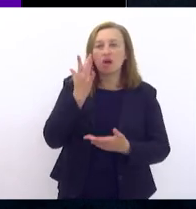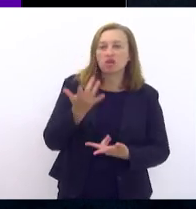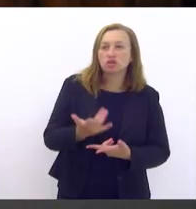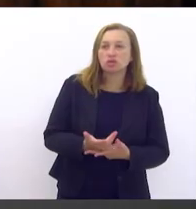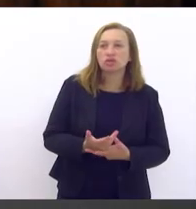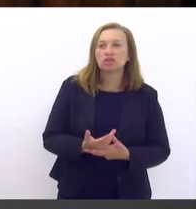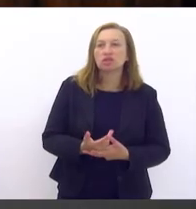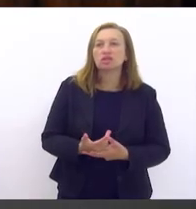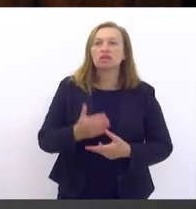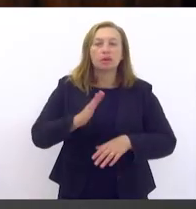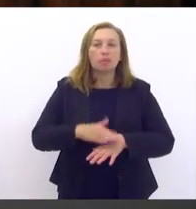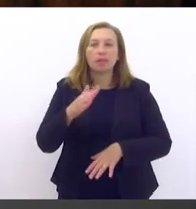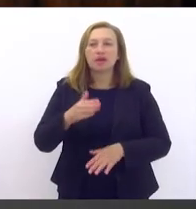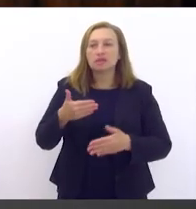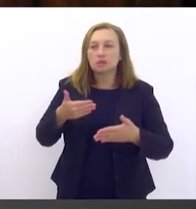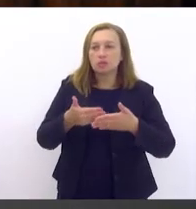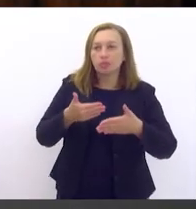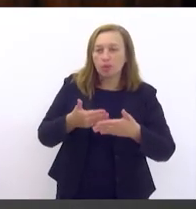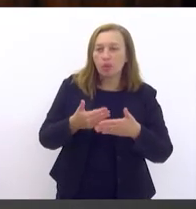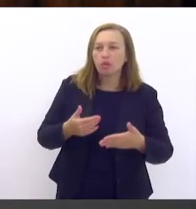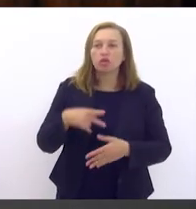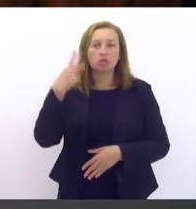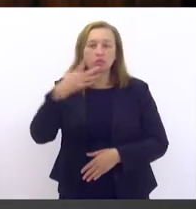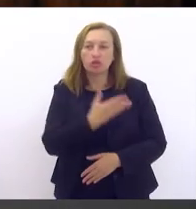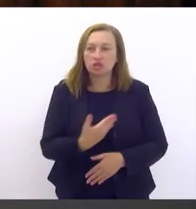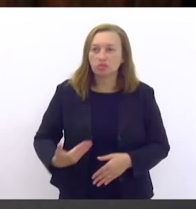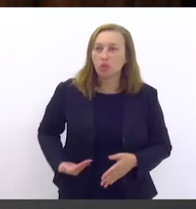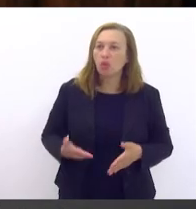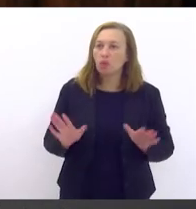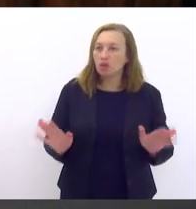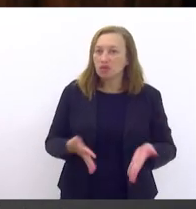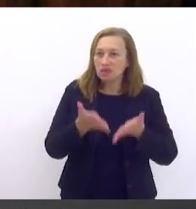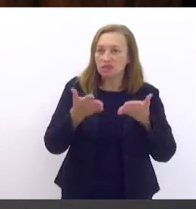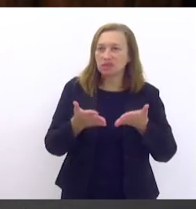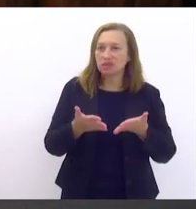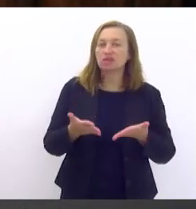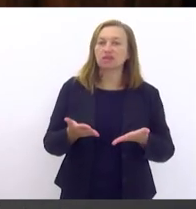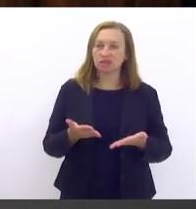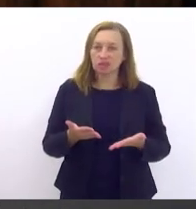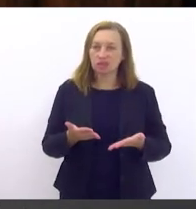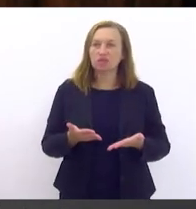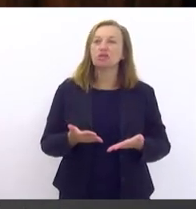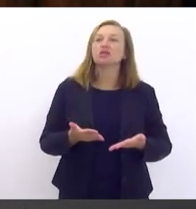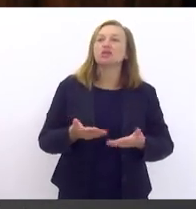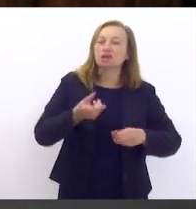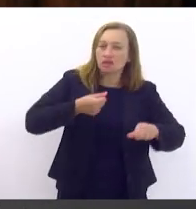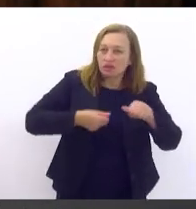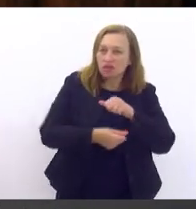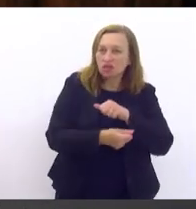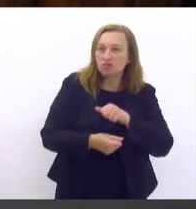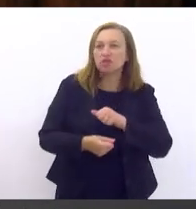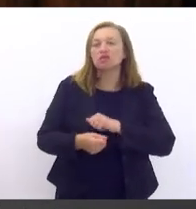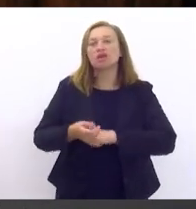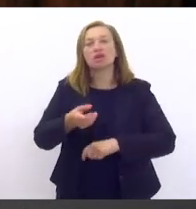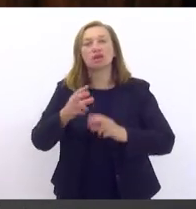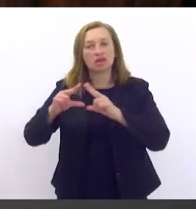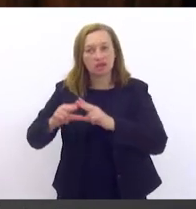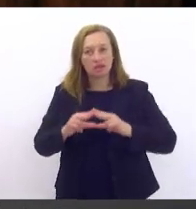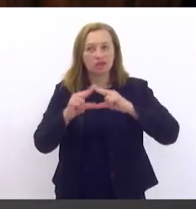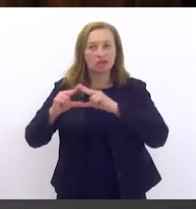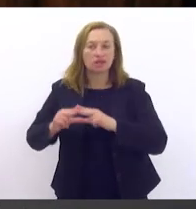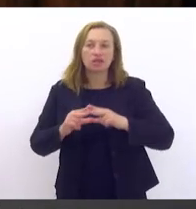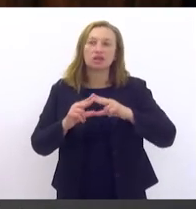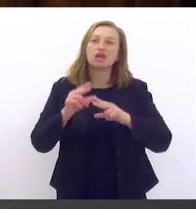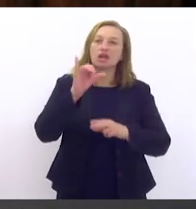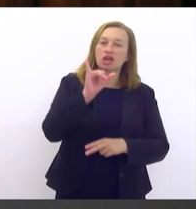tá cada vez mais próximo ter políticas públicas que incentive investimentos em reciclagem e inovação